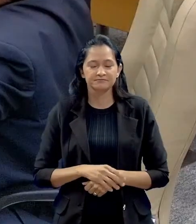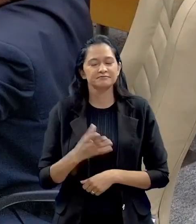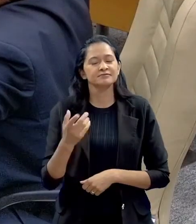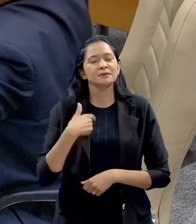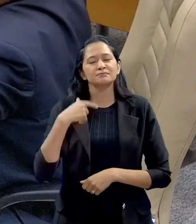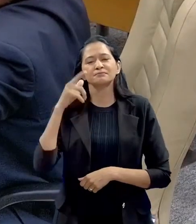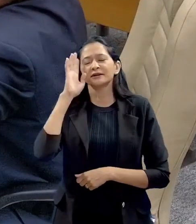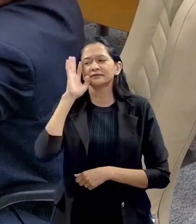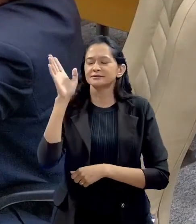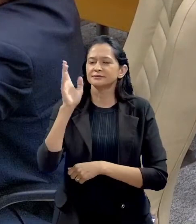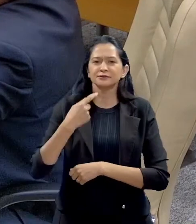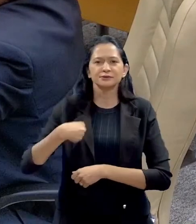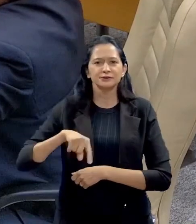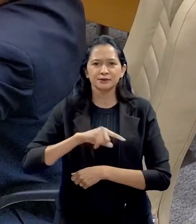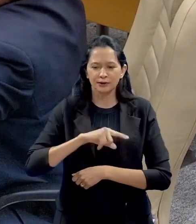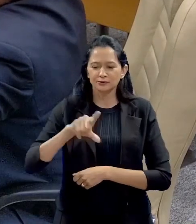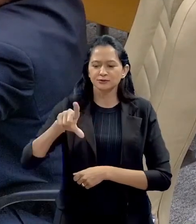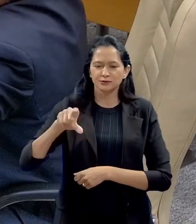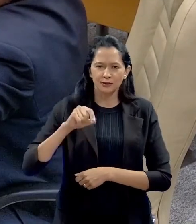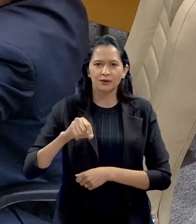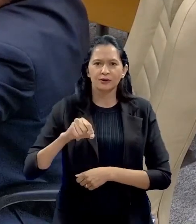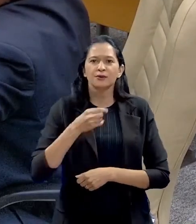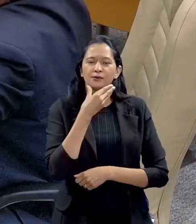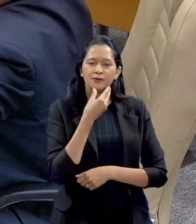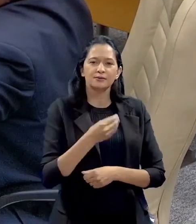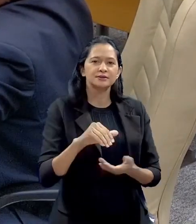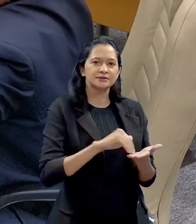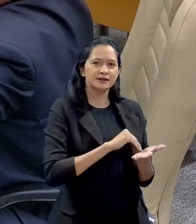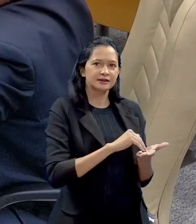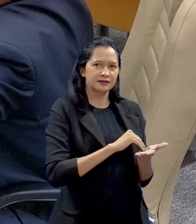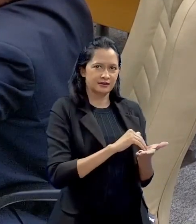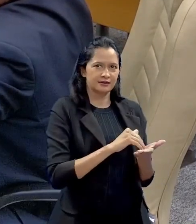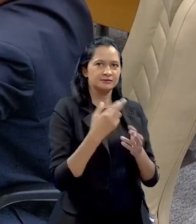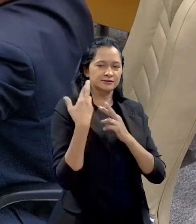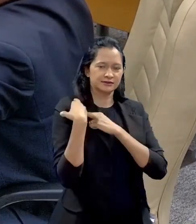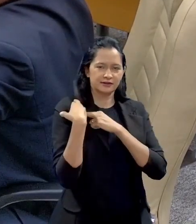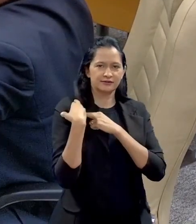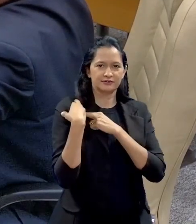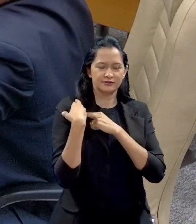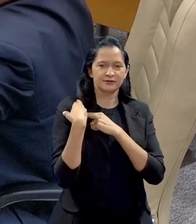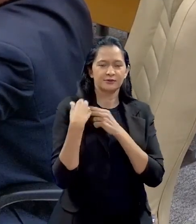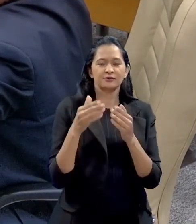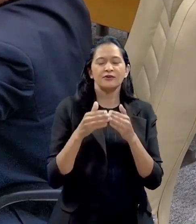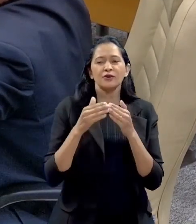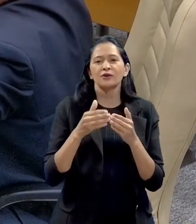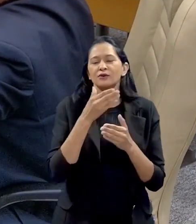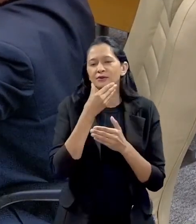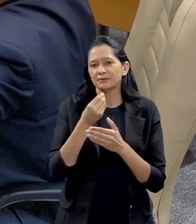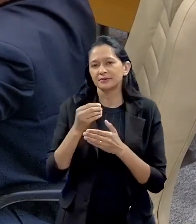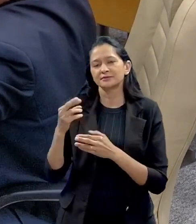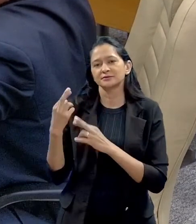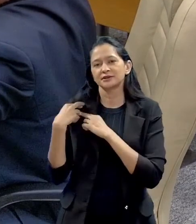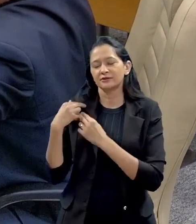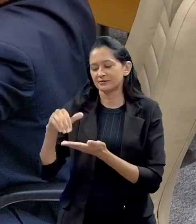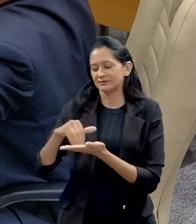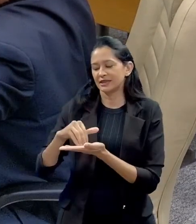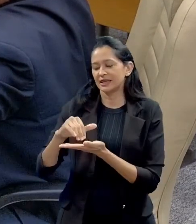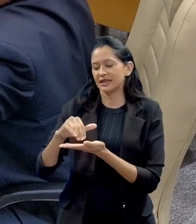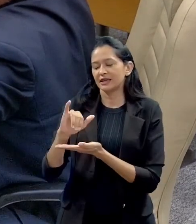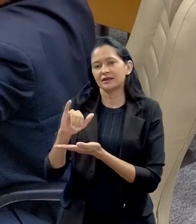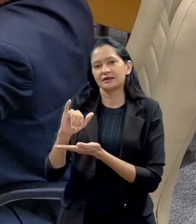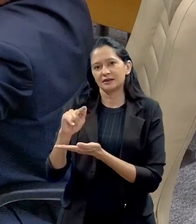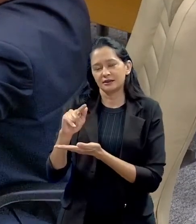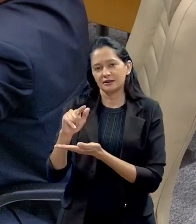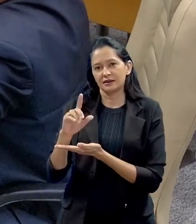SEDEC. É o que dá a licença para vocês trabalhar. A Rodatti podia chamar a atenção, falar com o secretário, o Igor, que é irmão do